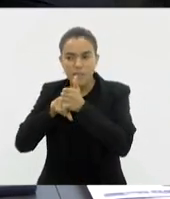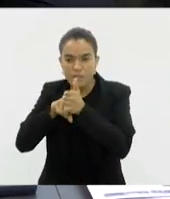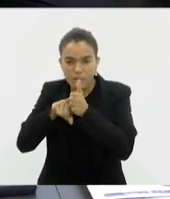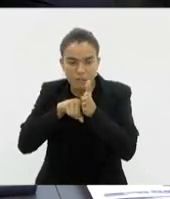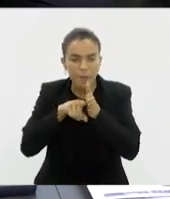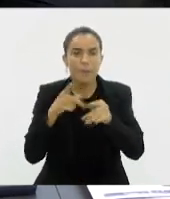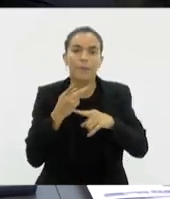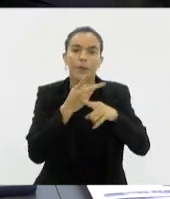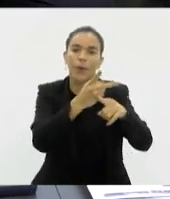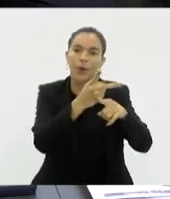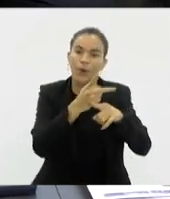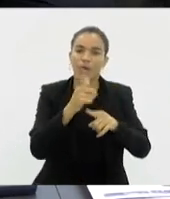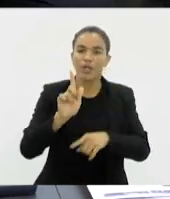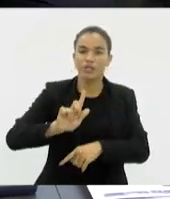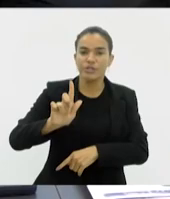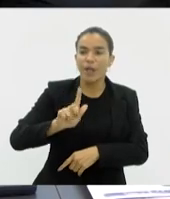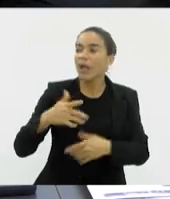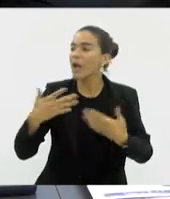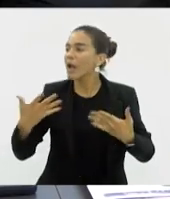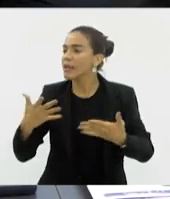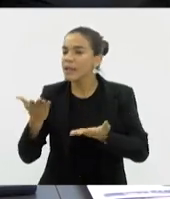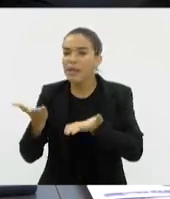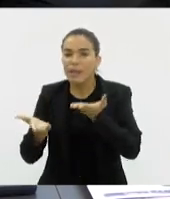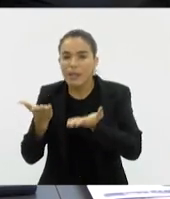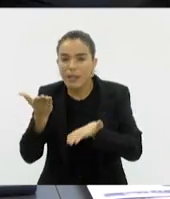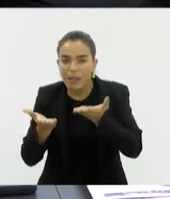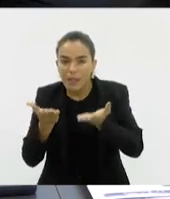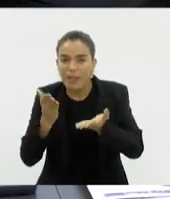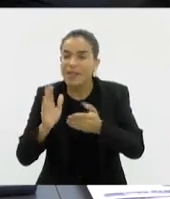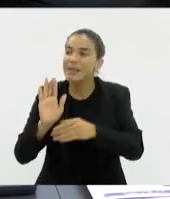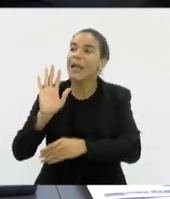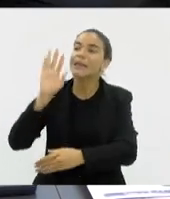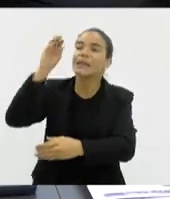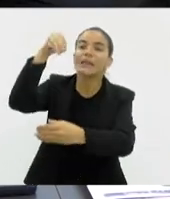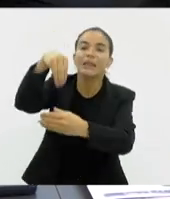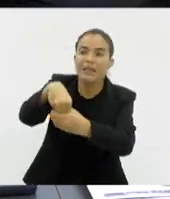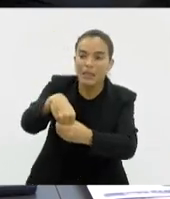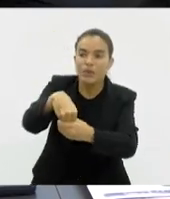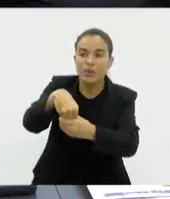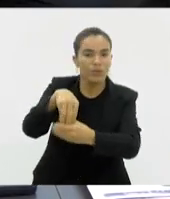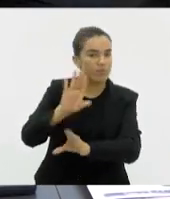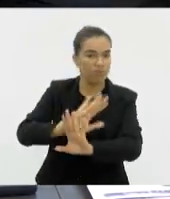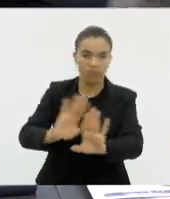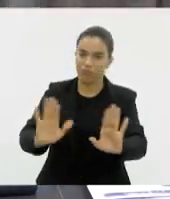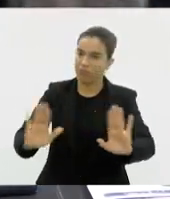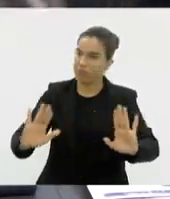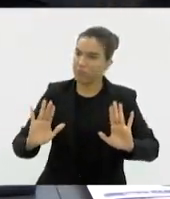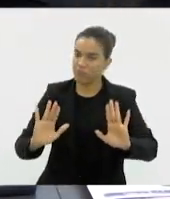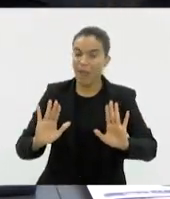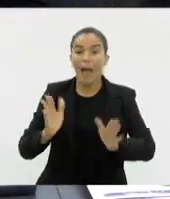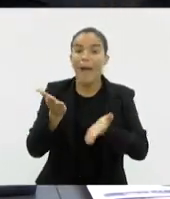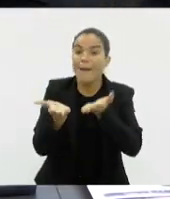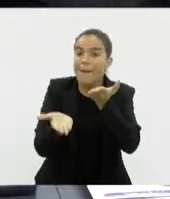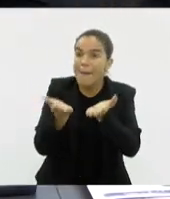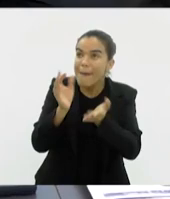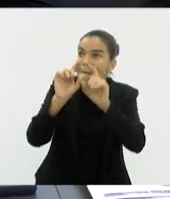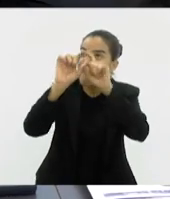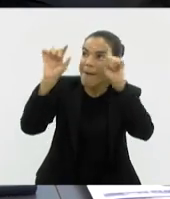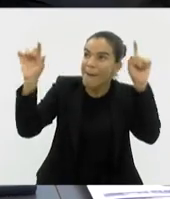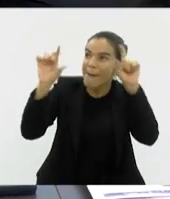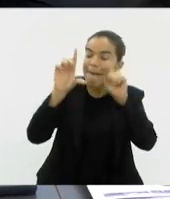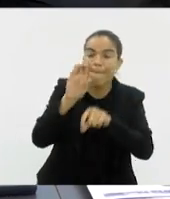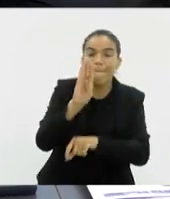ao gerente, cadê a balança? Não, se o senhor quiser, está lá dentro. Mas não é está lá dentro, tem que estar aqui, ó. Balança. Você vai